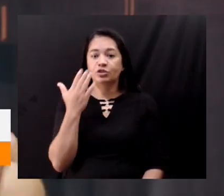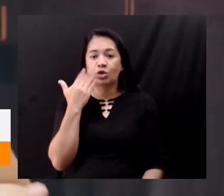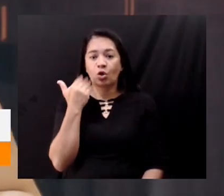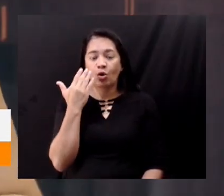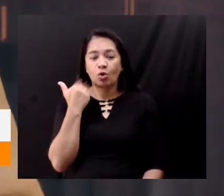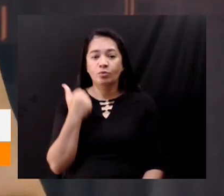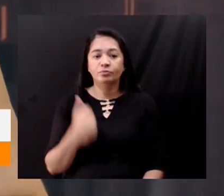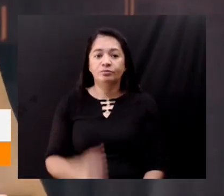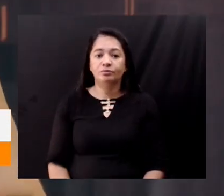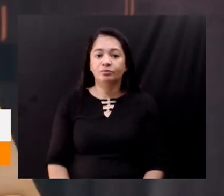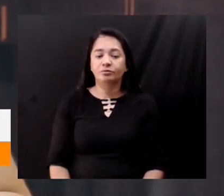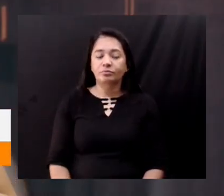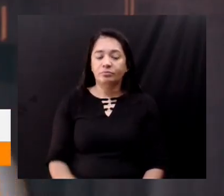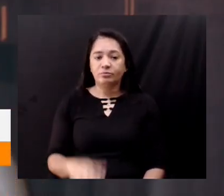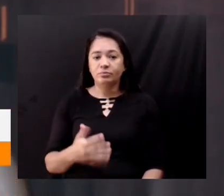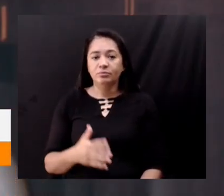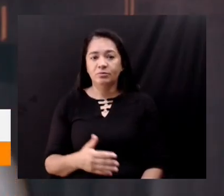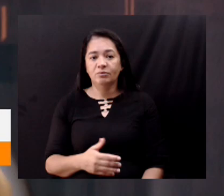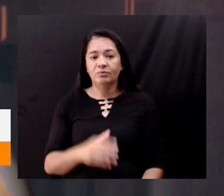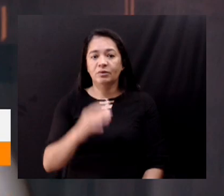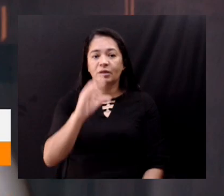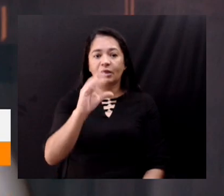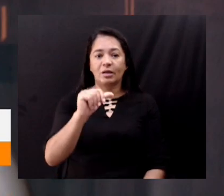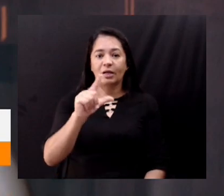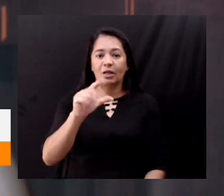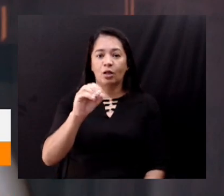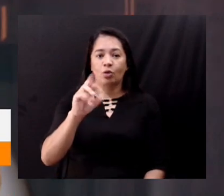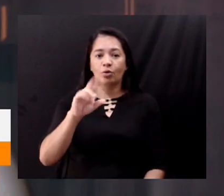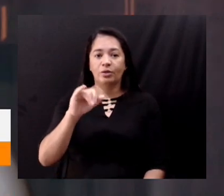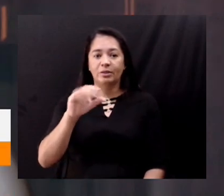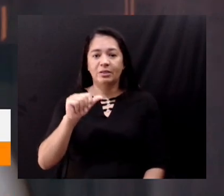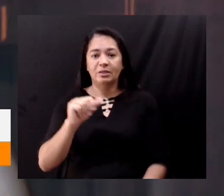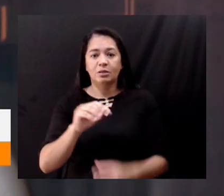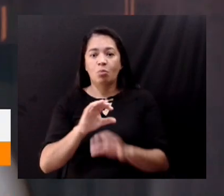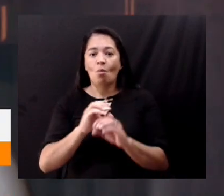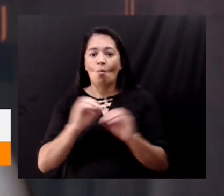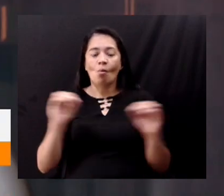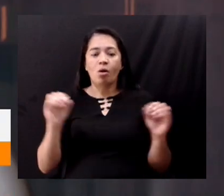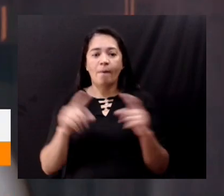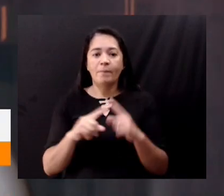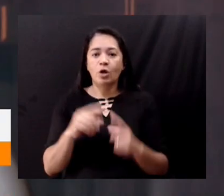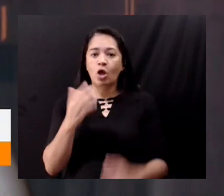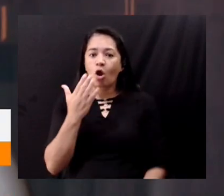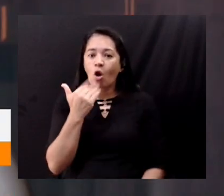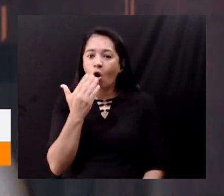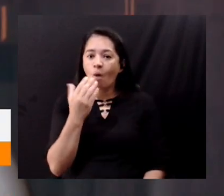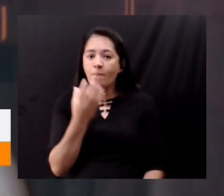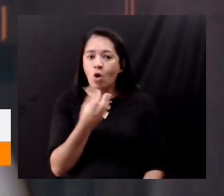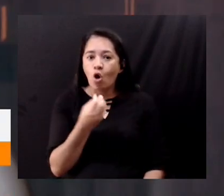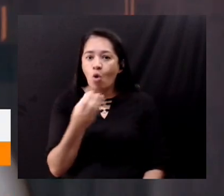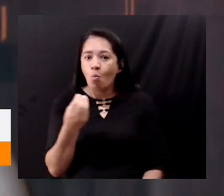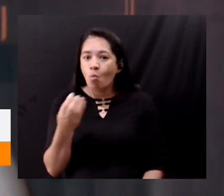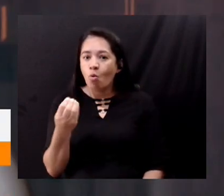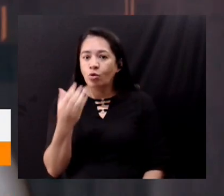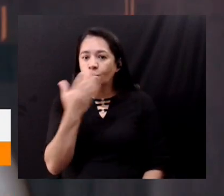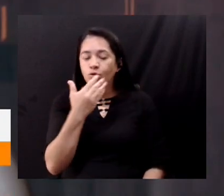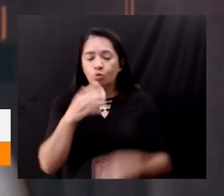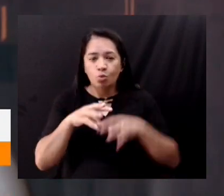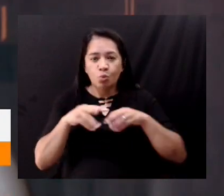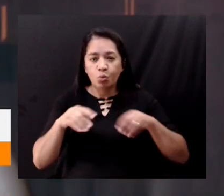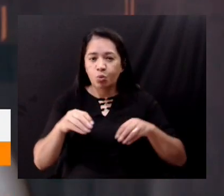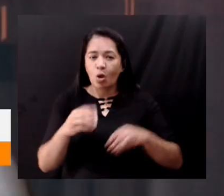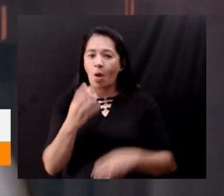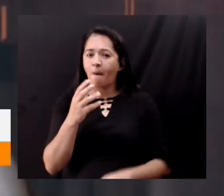muitas vezes vazias, porque a gente consome muitas calorias, muito açúcar, muito sal, né,